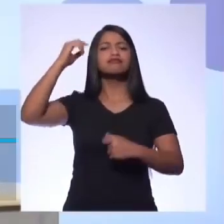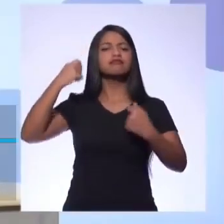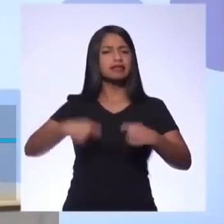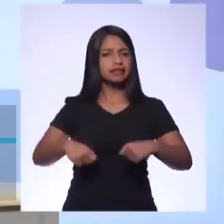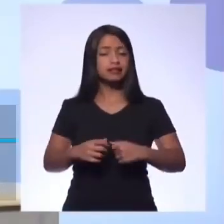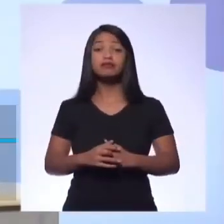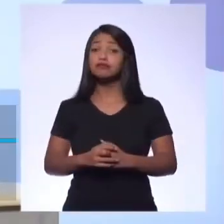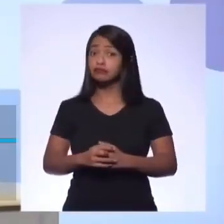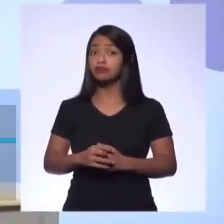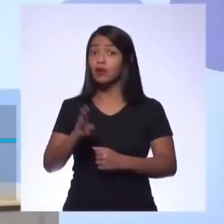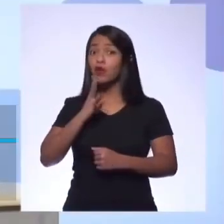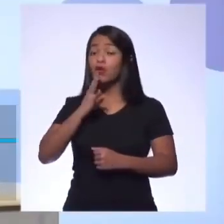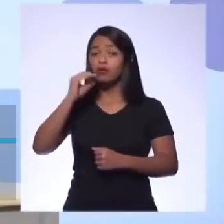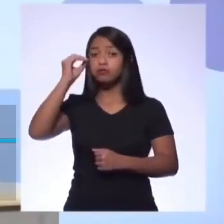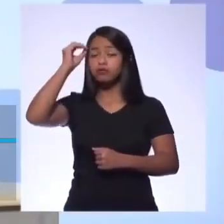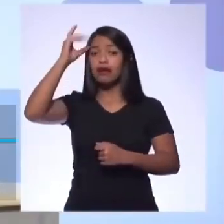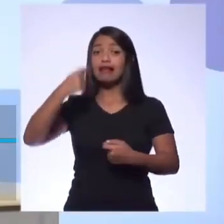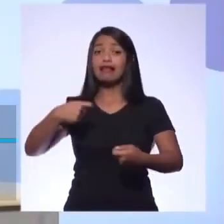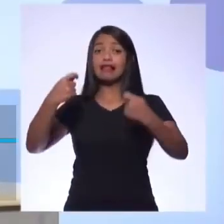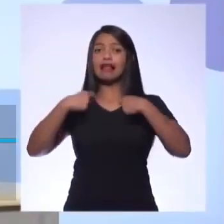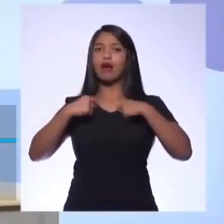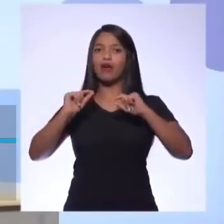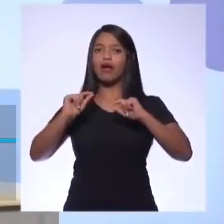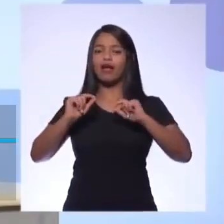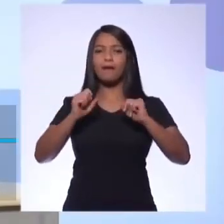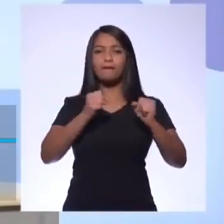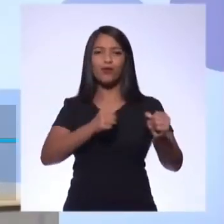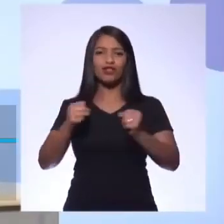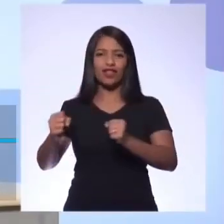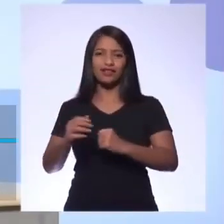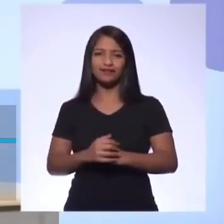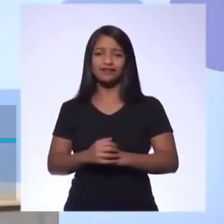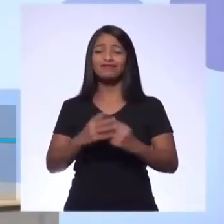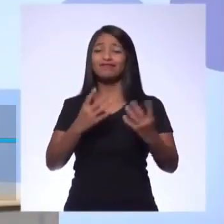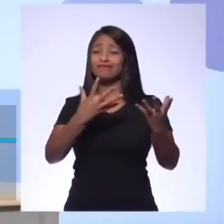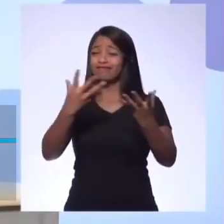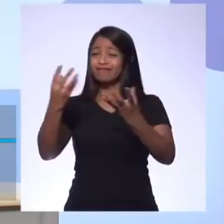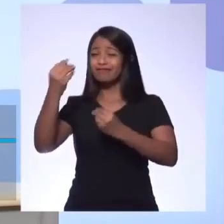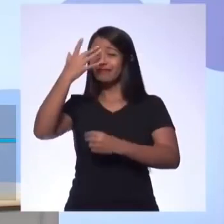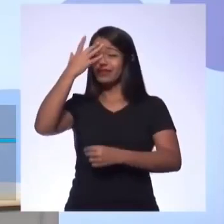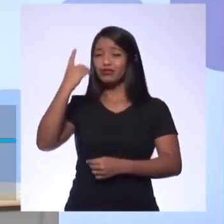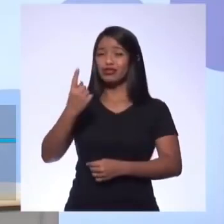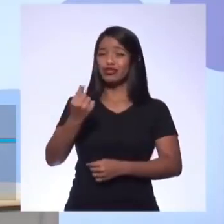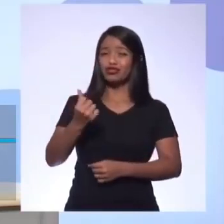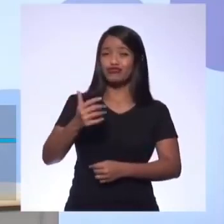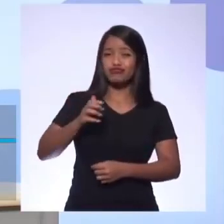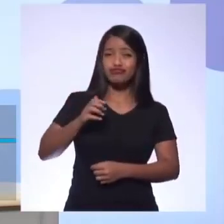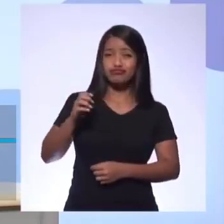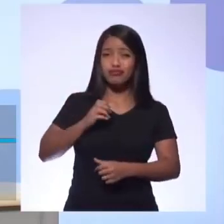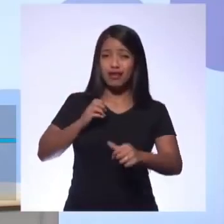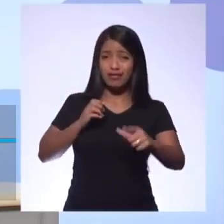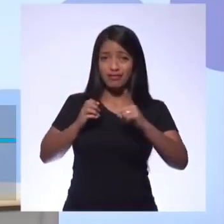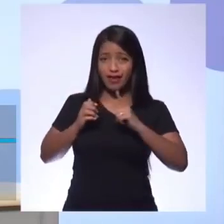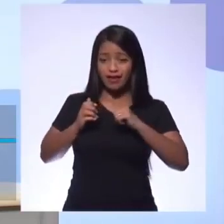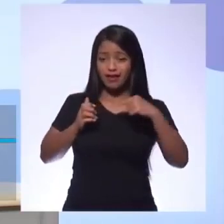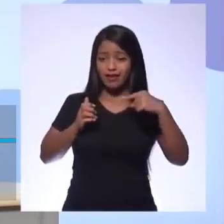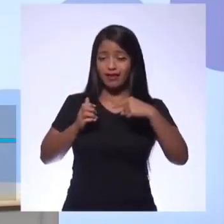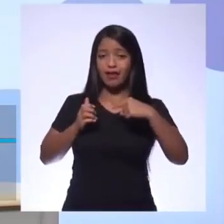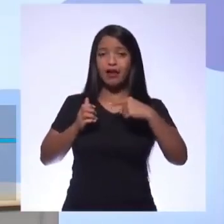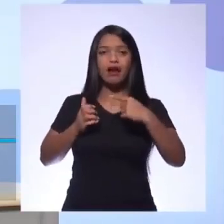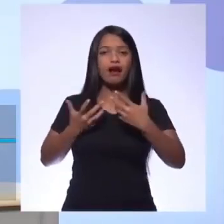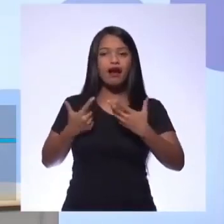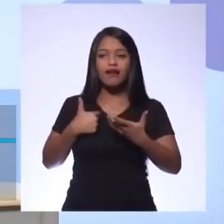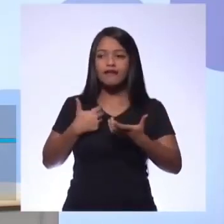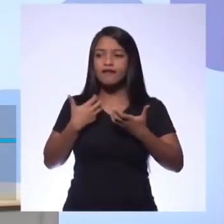poder, né? E, infelizmente, muitas pessoas que têm poder aquisitivo estão fazendo coisas para que o conhecimento não